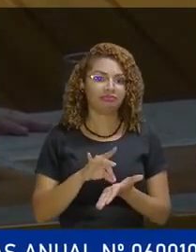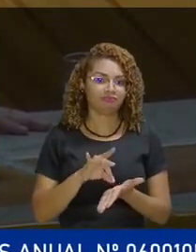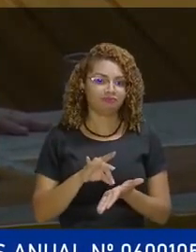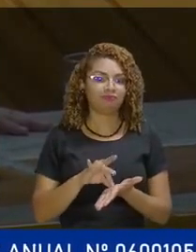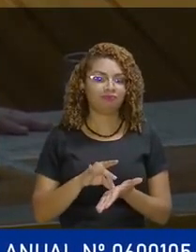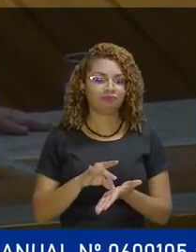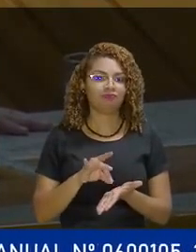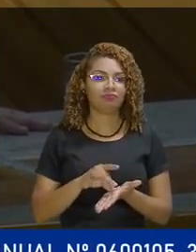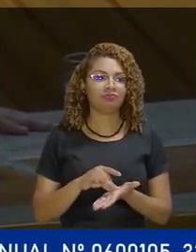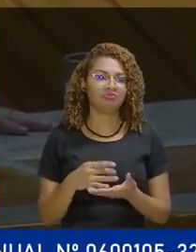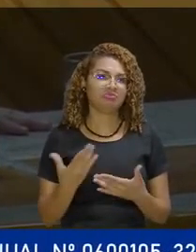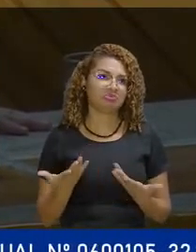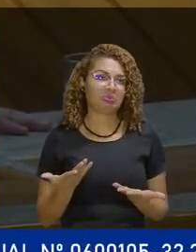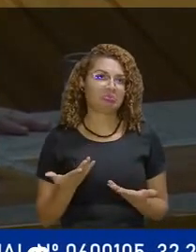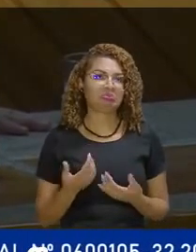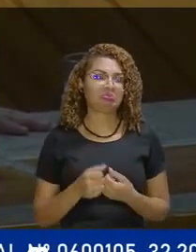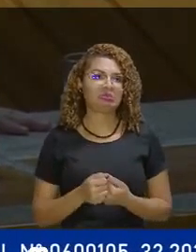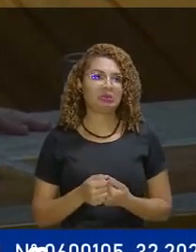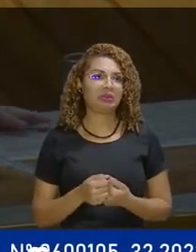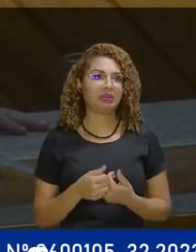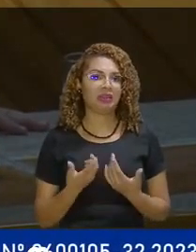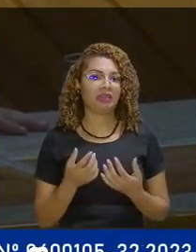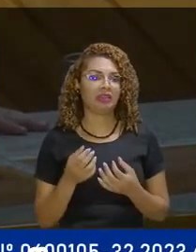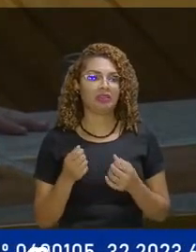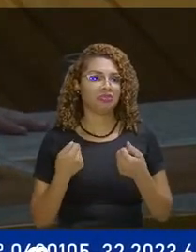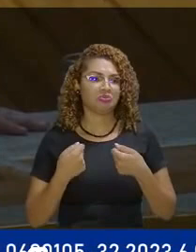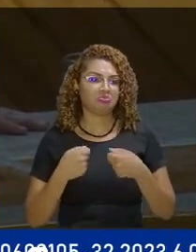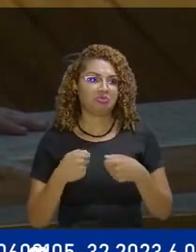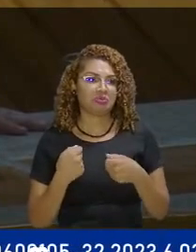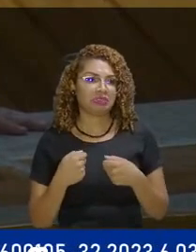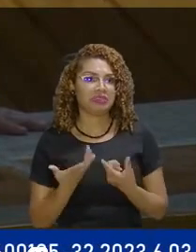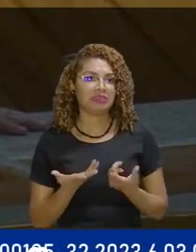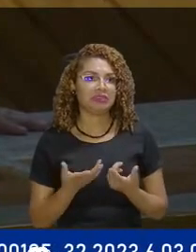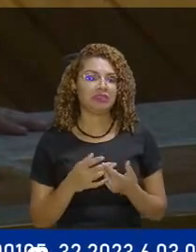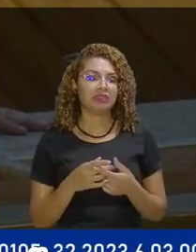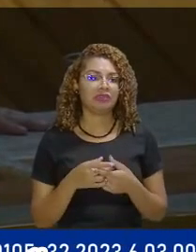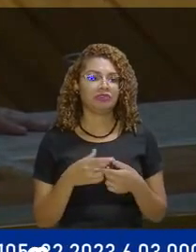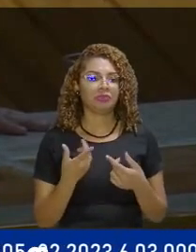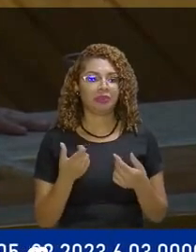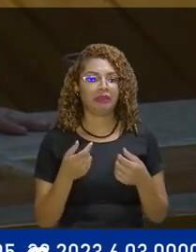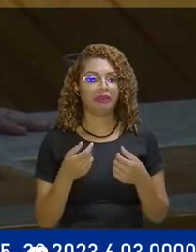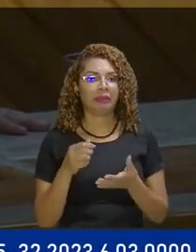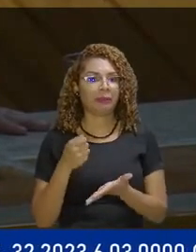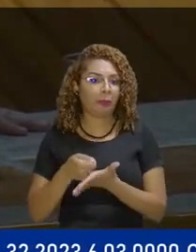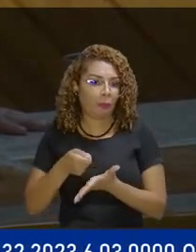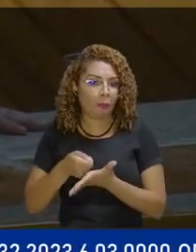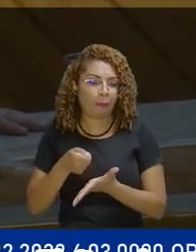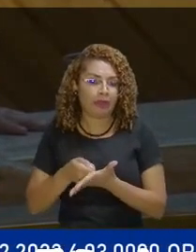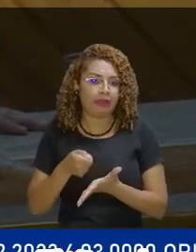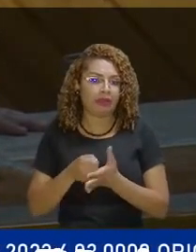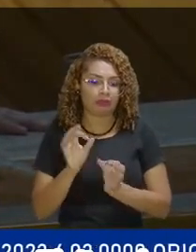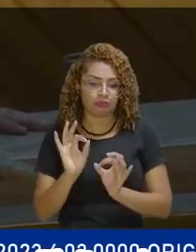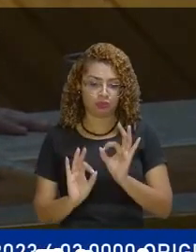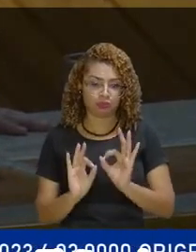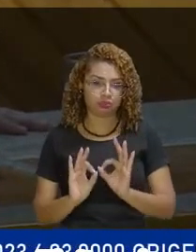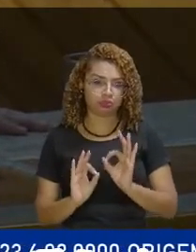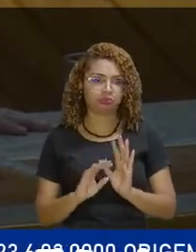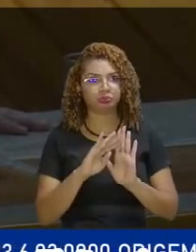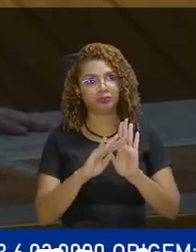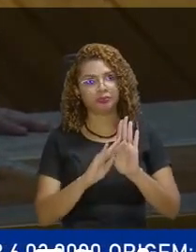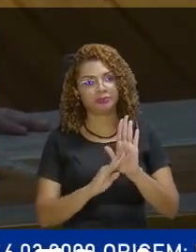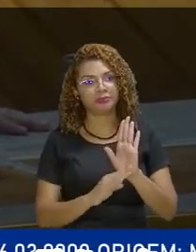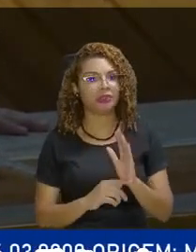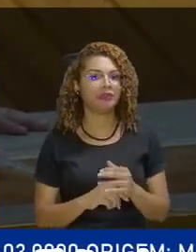sequenciamento é uma filigrana. Eu considero que não há justa causa para essa anotação, de modo que, pedindo